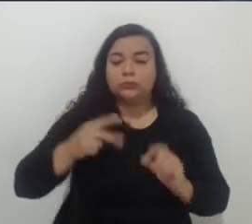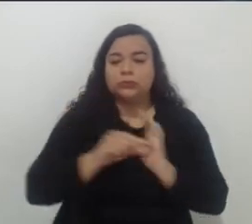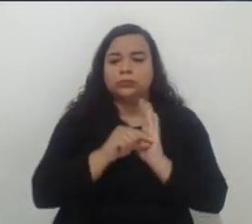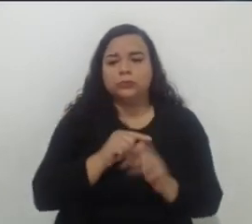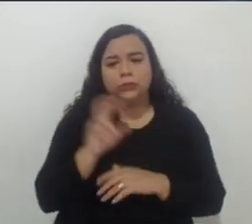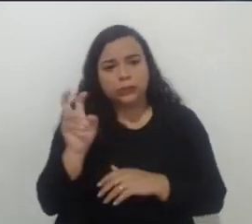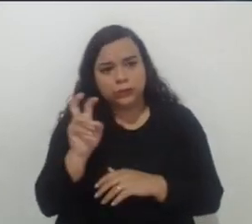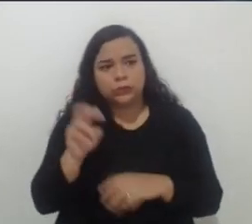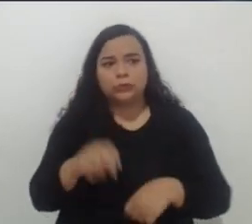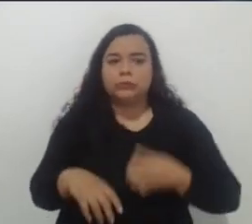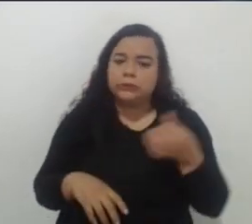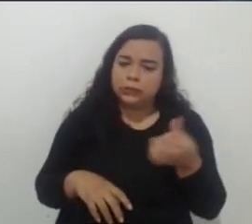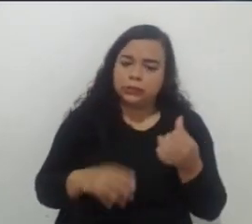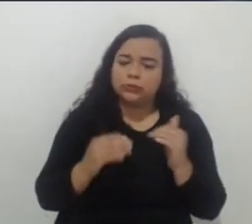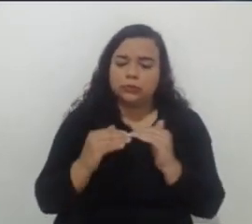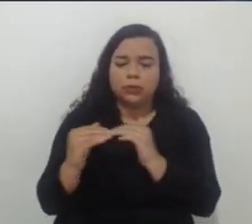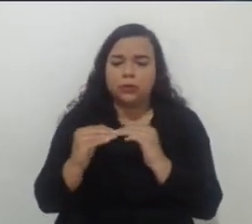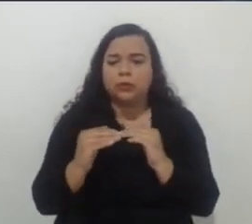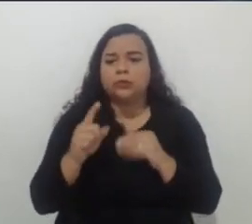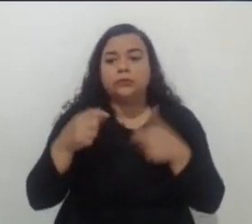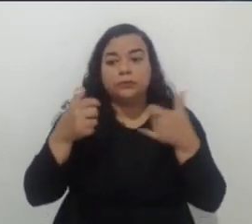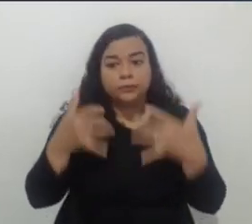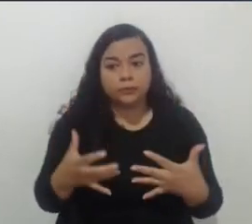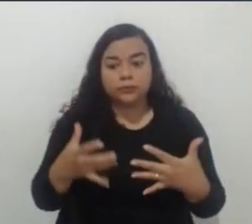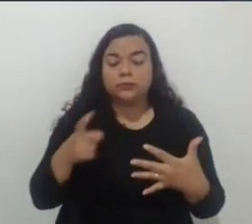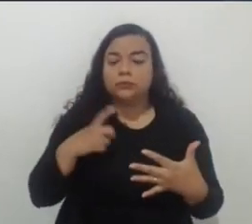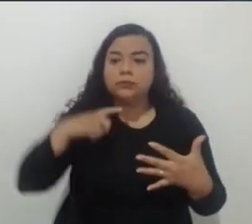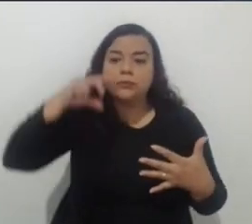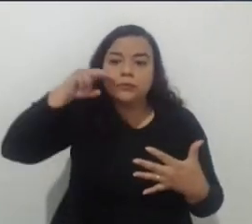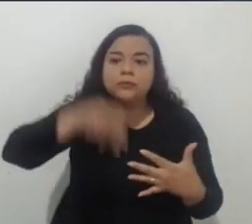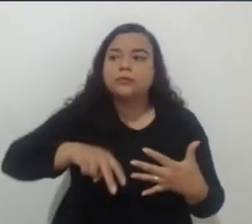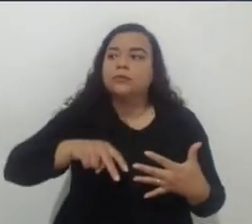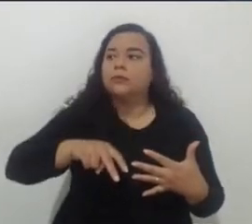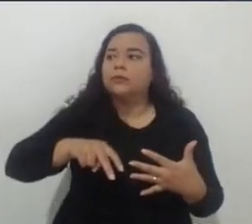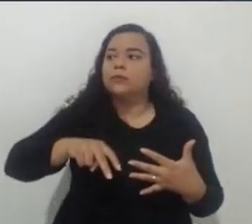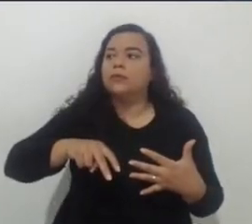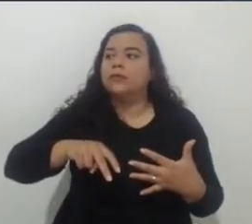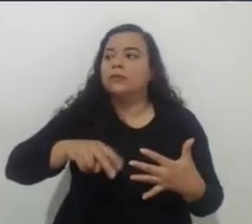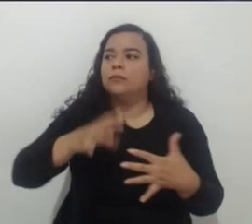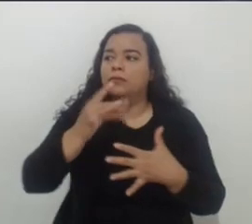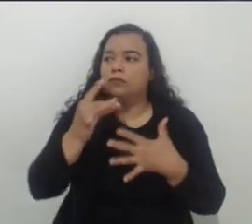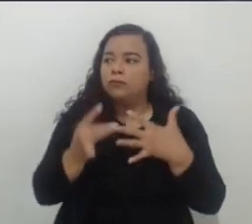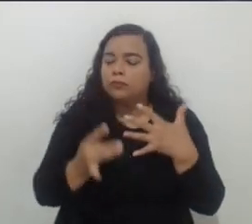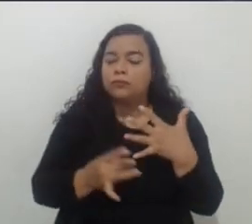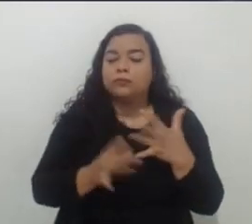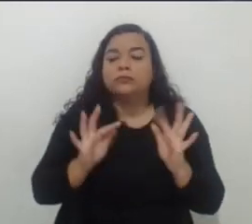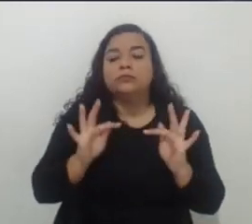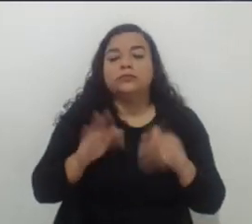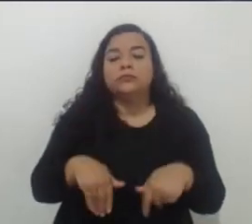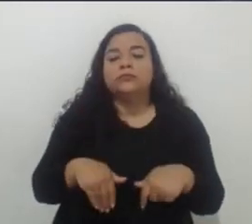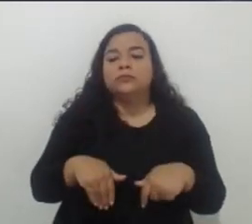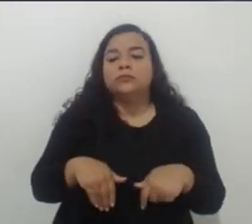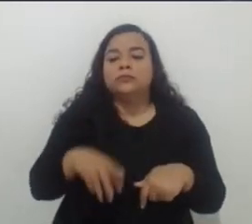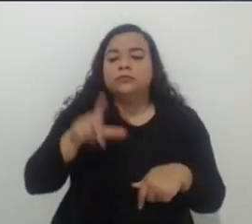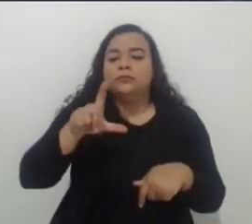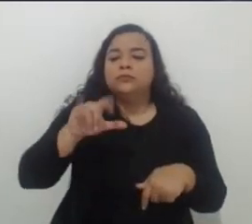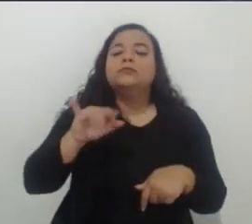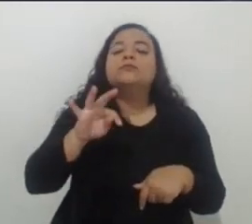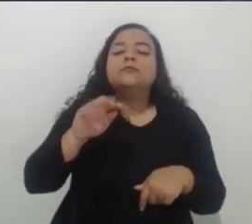partes assistidas pelos respectivos causídicos, pondo fim ao litígio em ação de